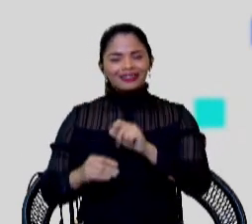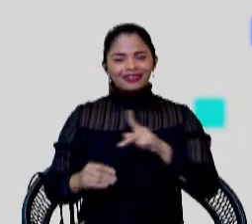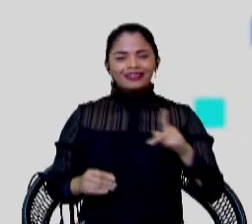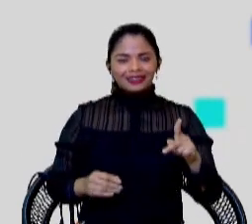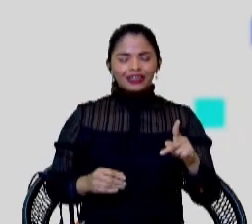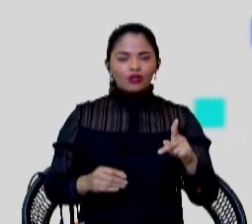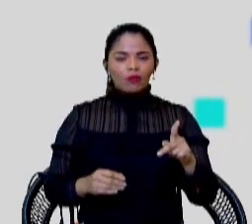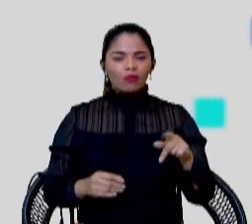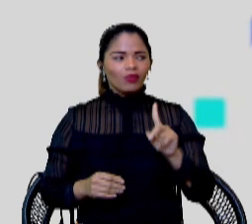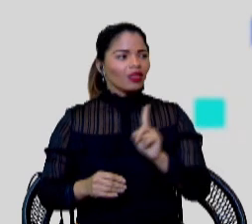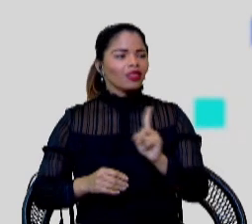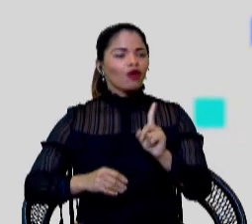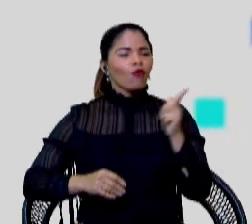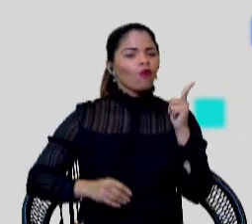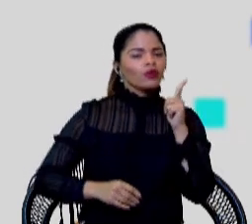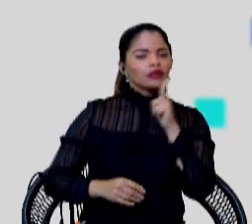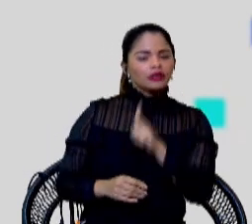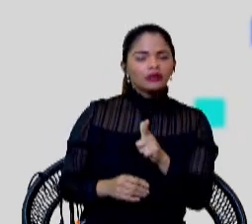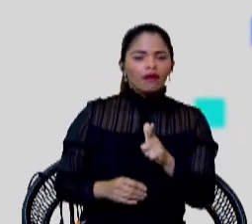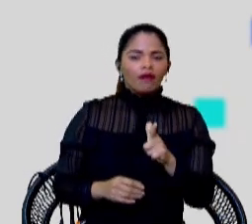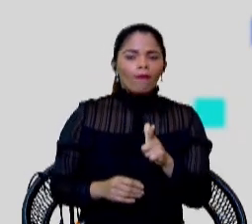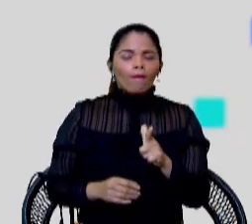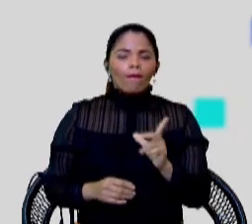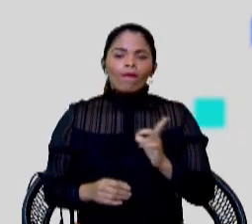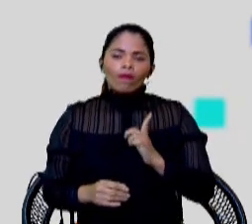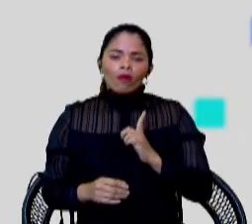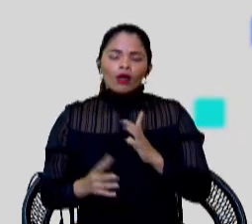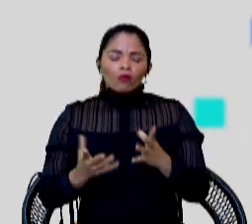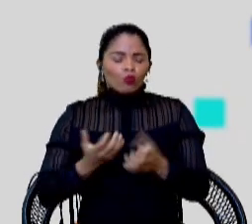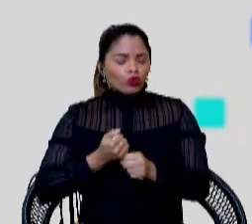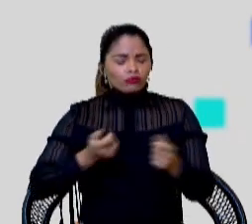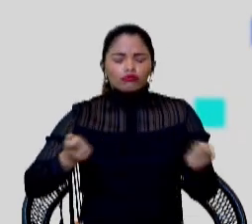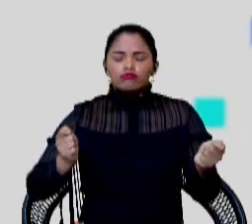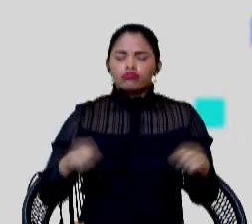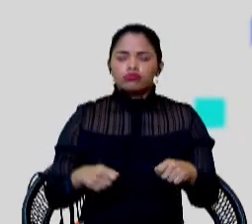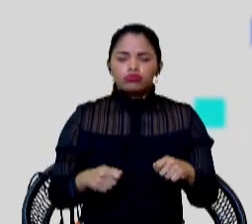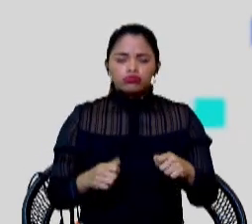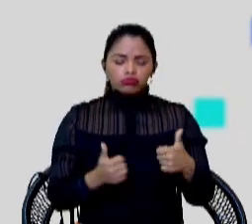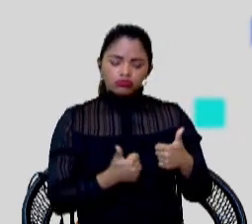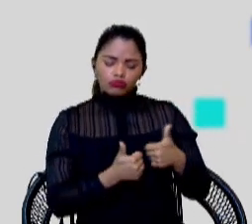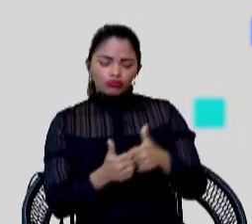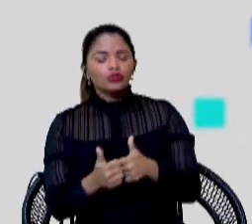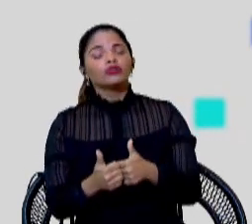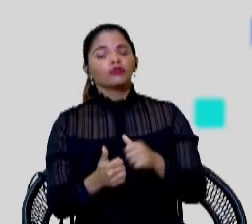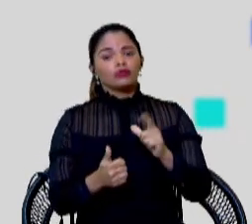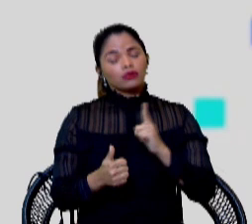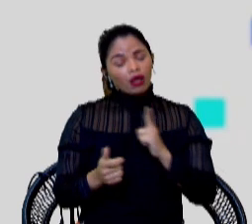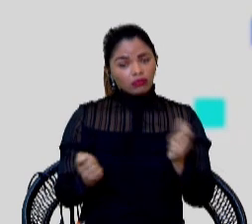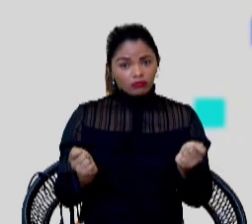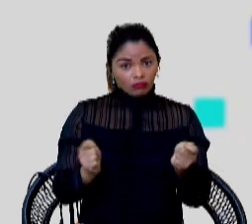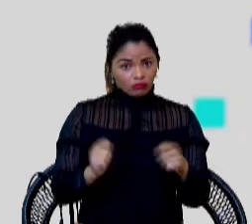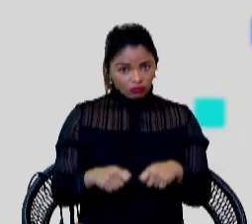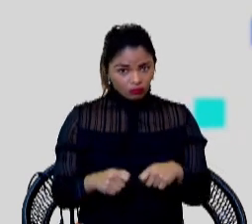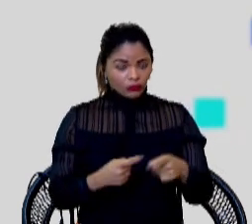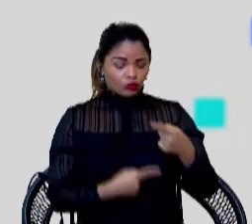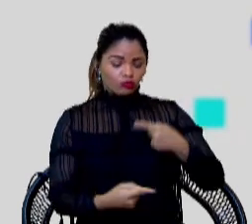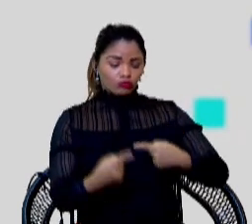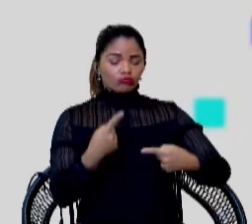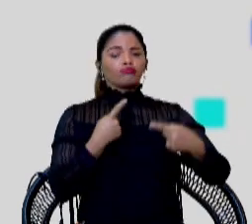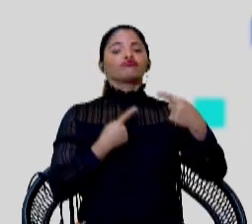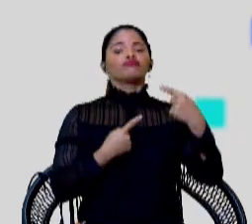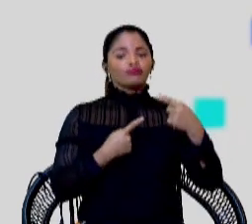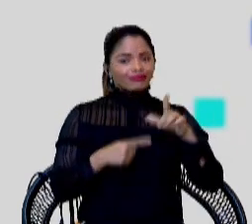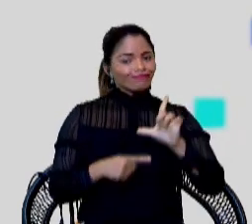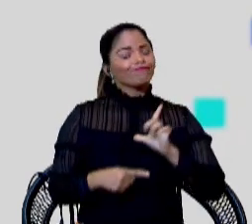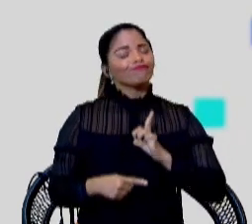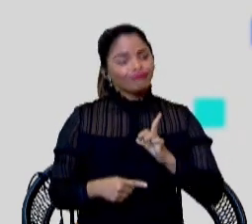exemplo, você não consegue ter tanto potencial de segmentação, você tem tanto potencial de retorno. Então